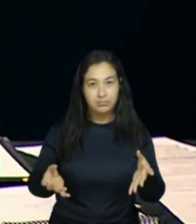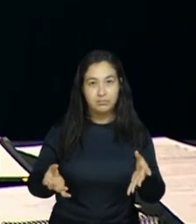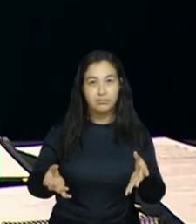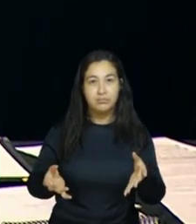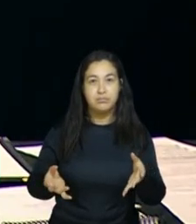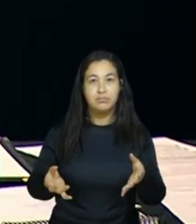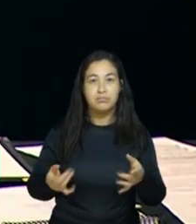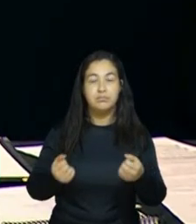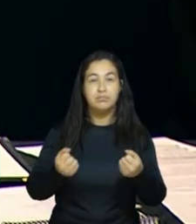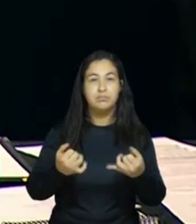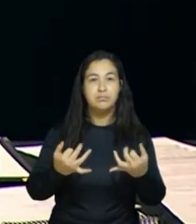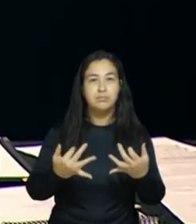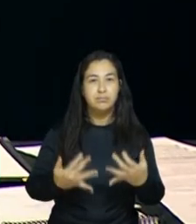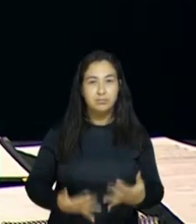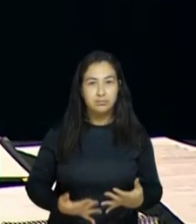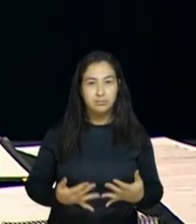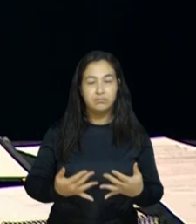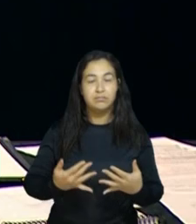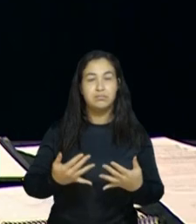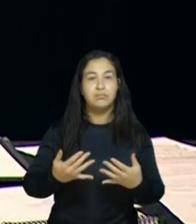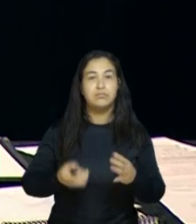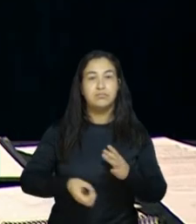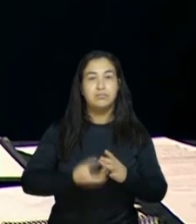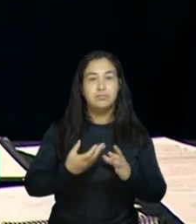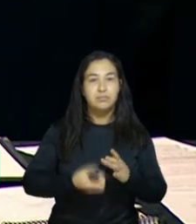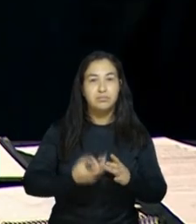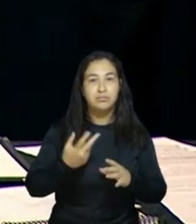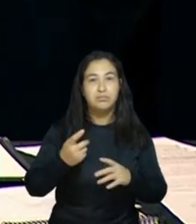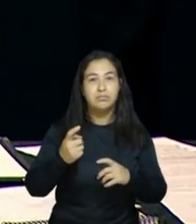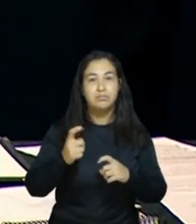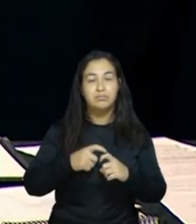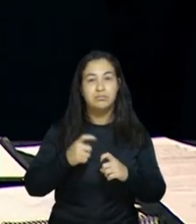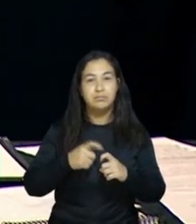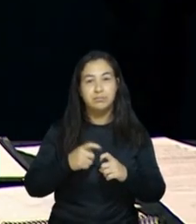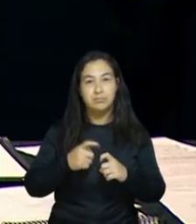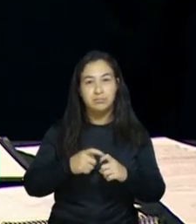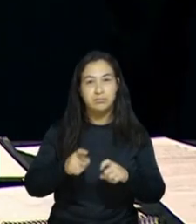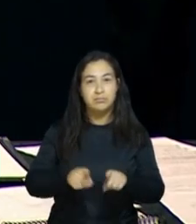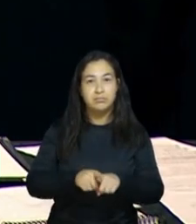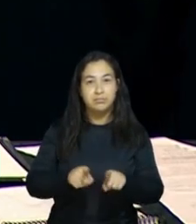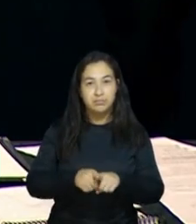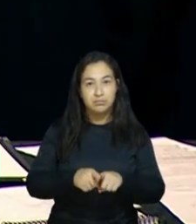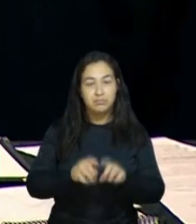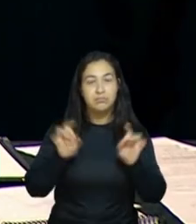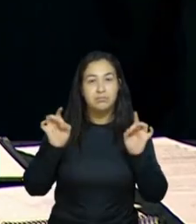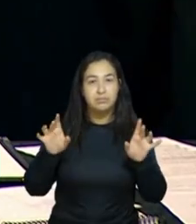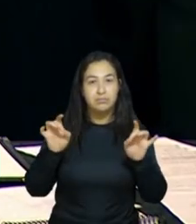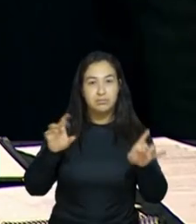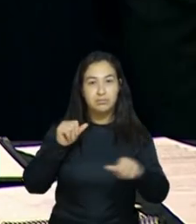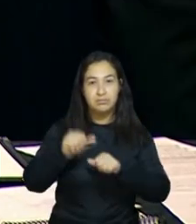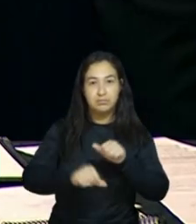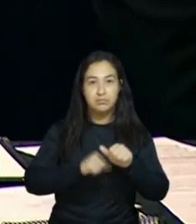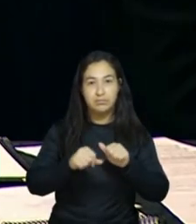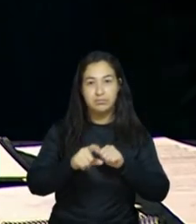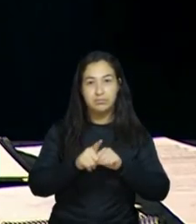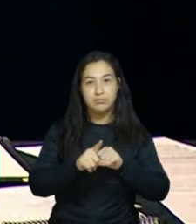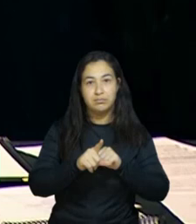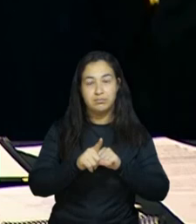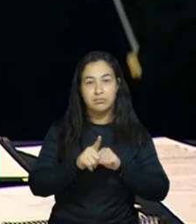sobre a gratificação de desempenho e produtividade médica, institui a gratificação especial, altera o artigo 7º da lei